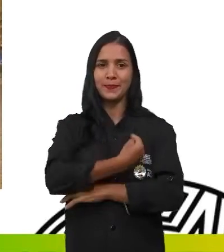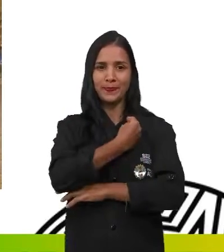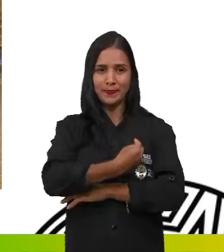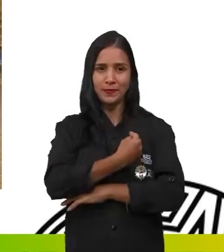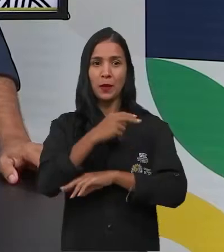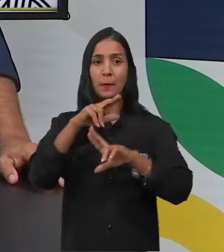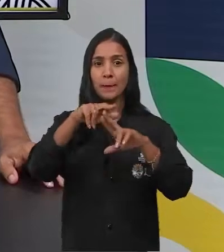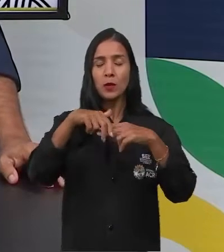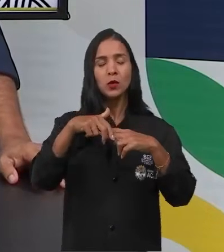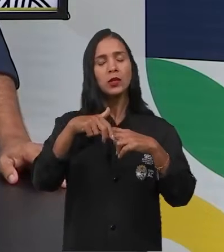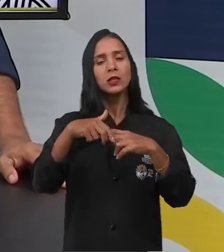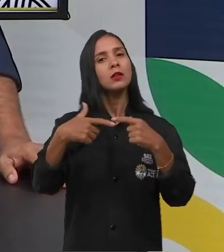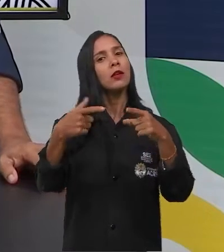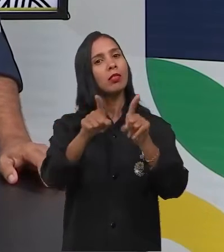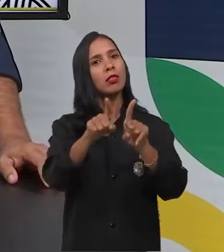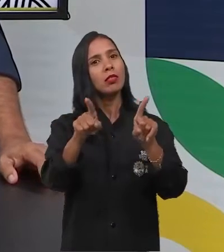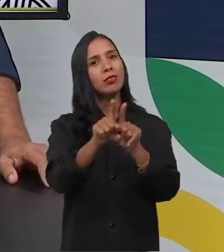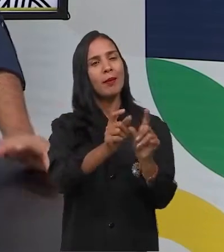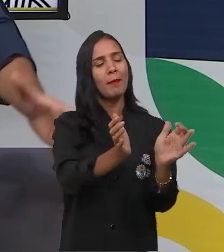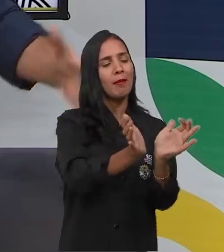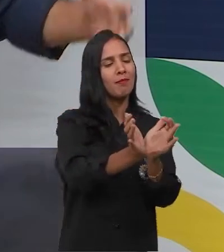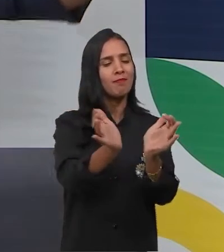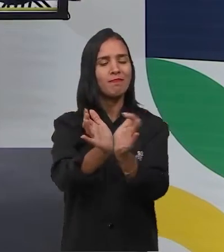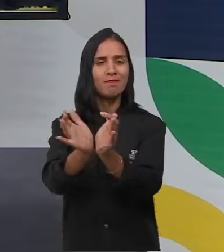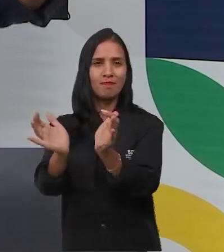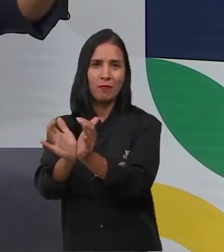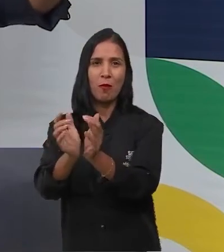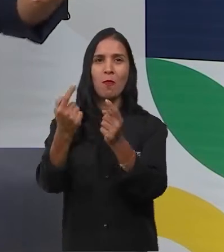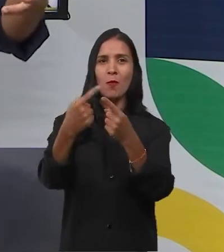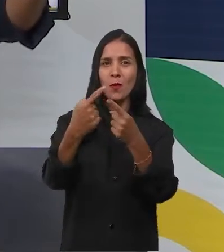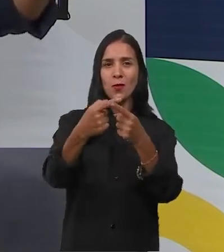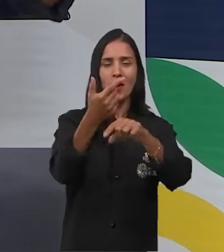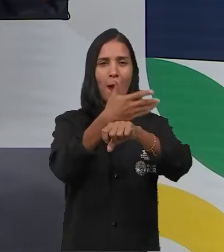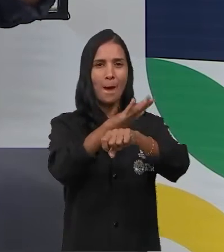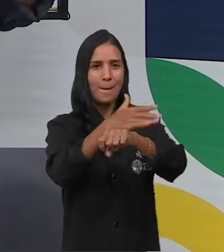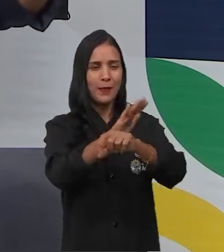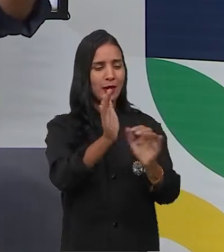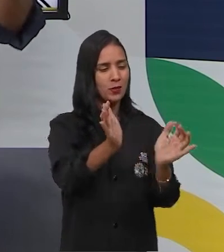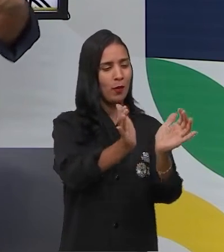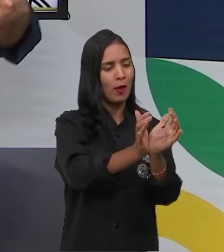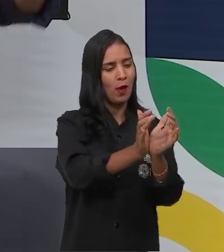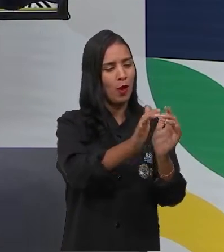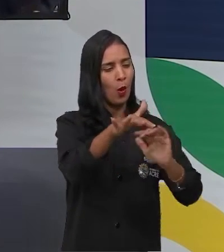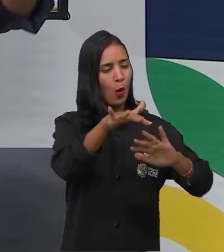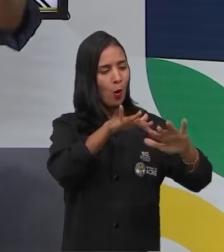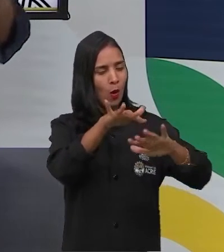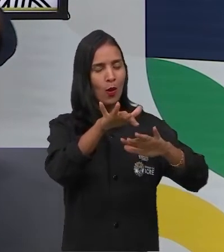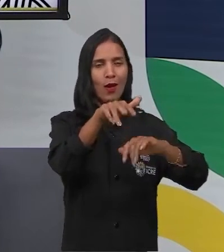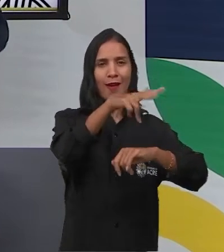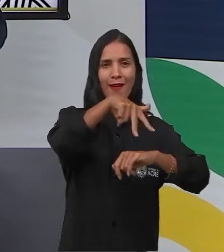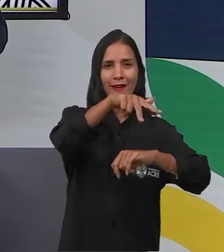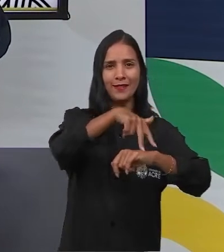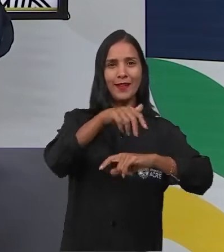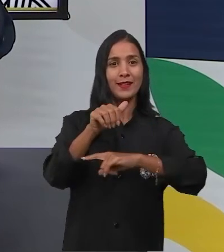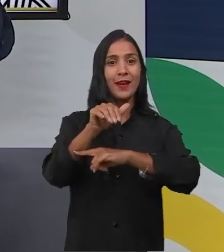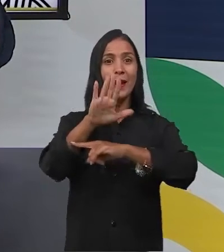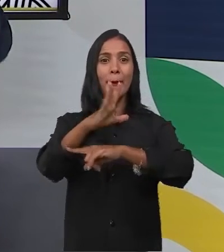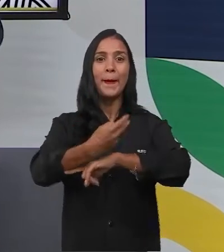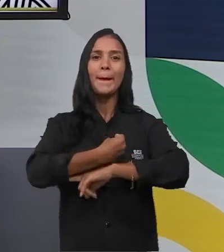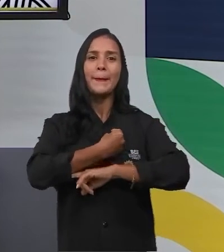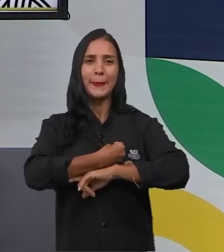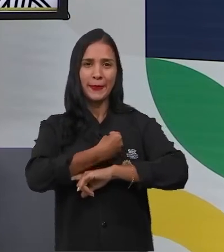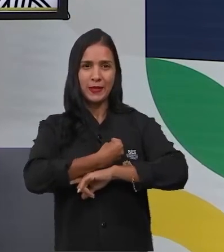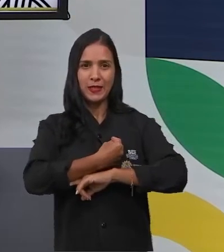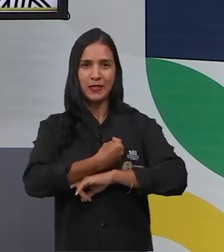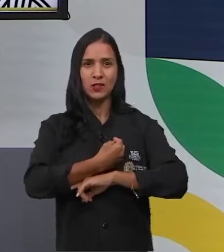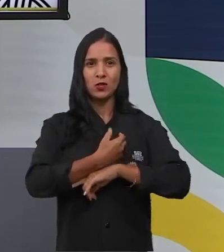da coletividade. A prática coletiva, grupal ali dos indígenas, ela é mais presente, é mais vivaz.